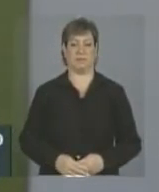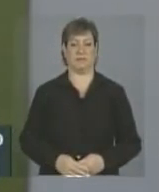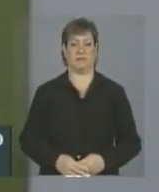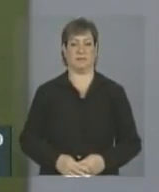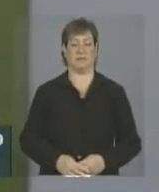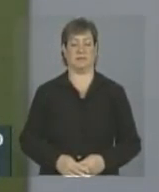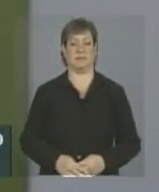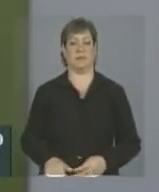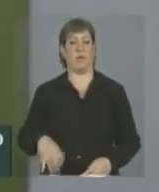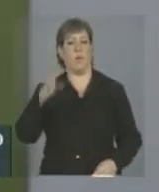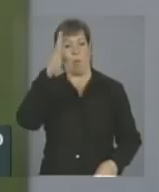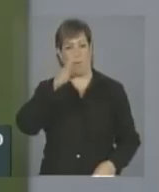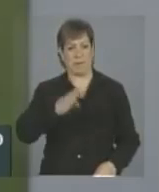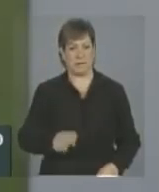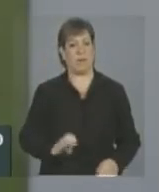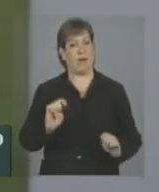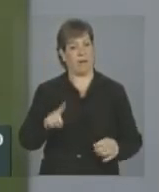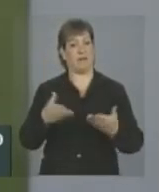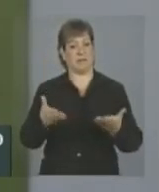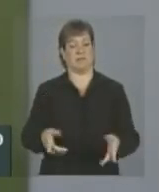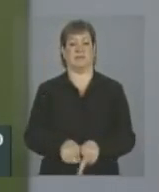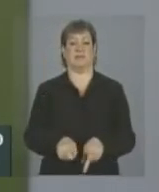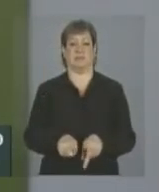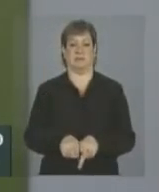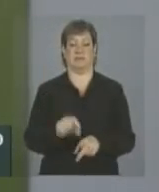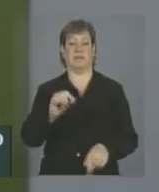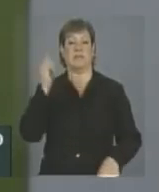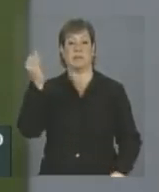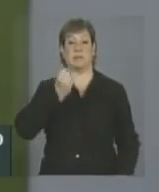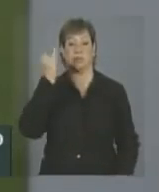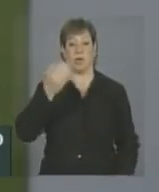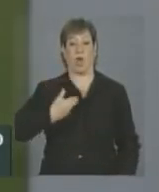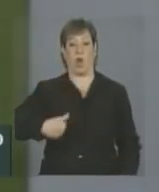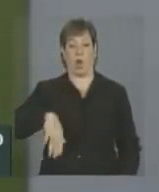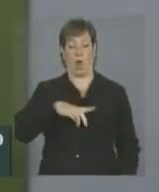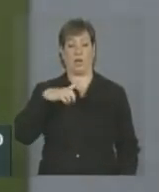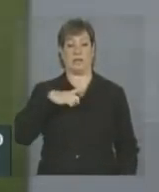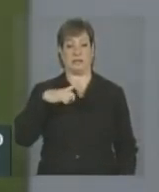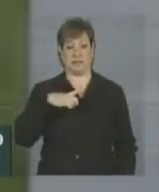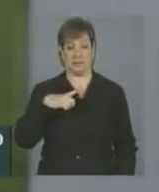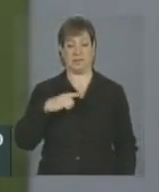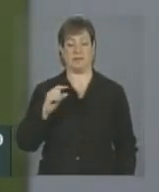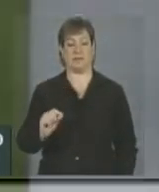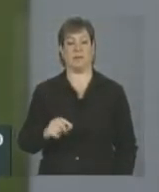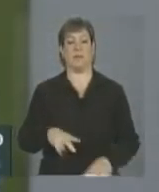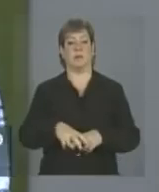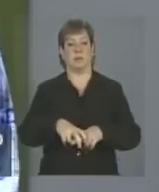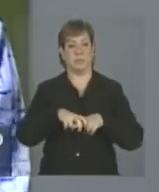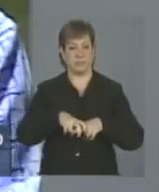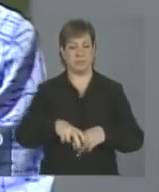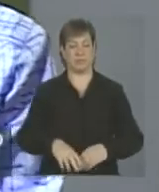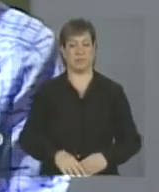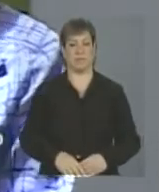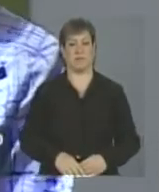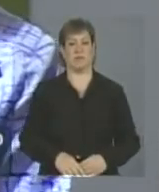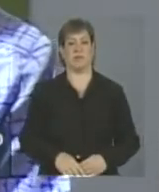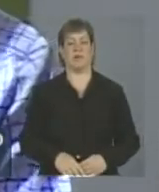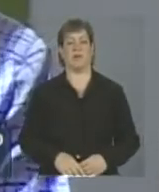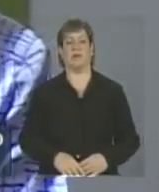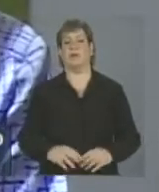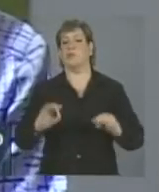E o Brasil não foge a essa regra, a importância que nós temos decorre de